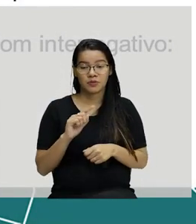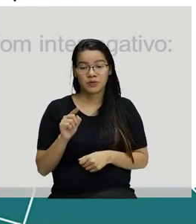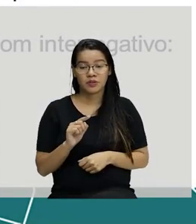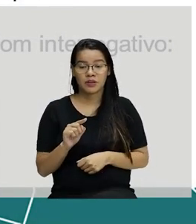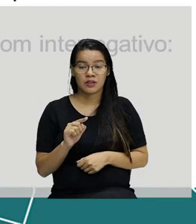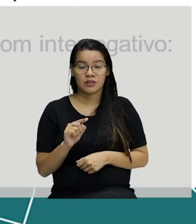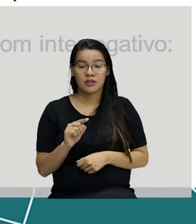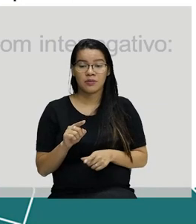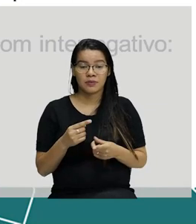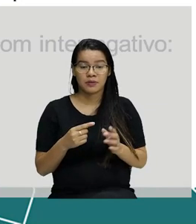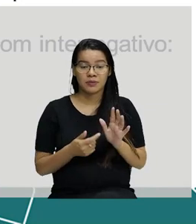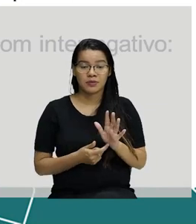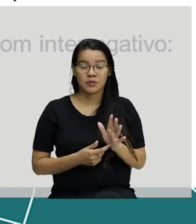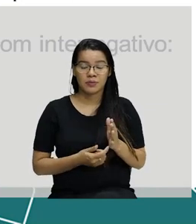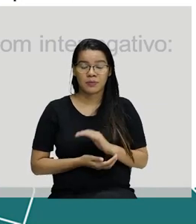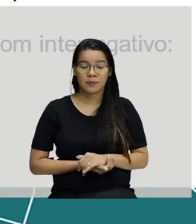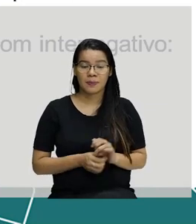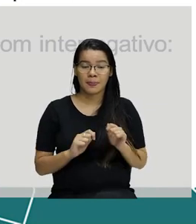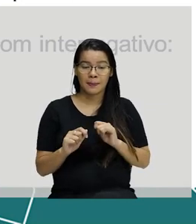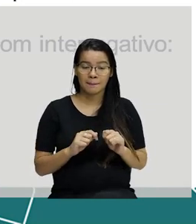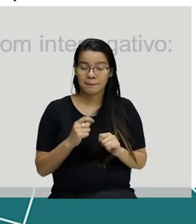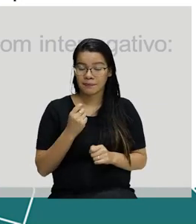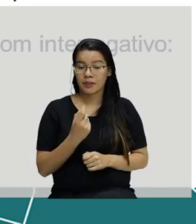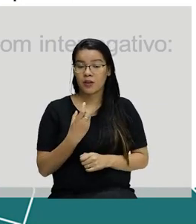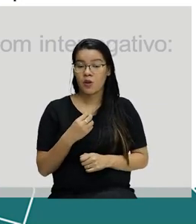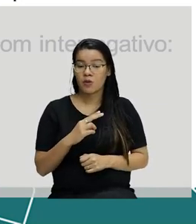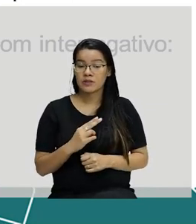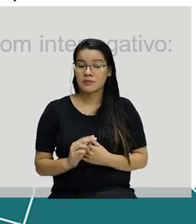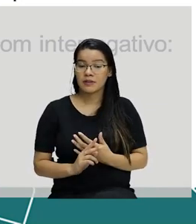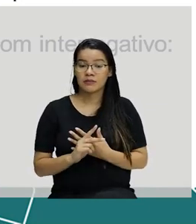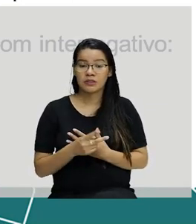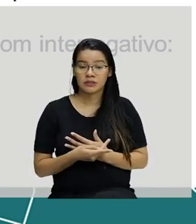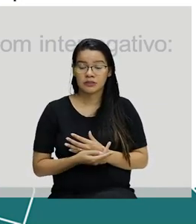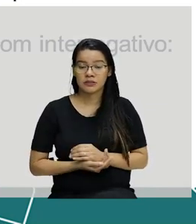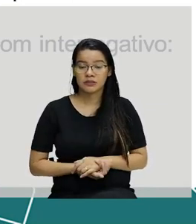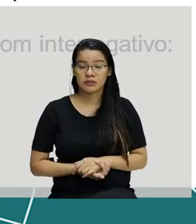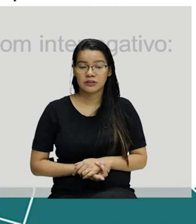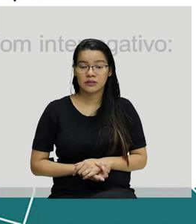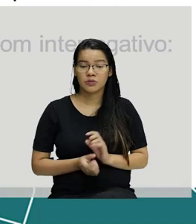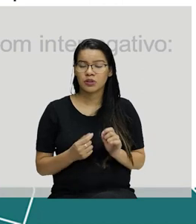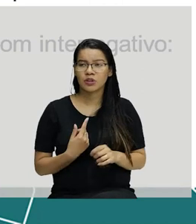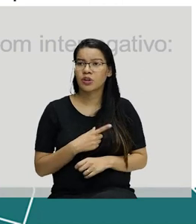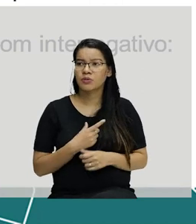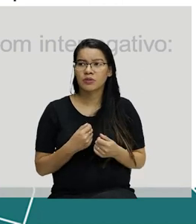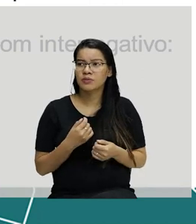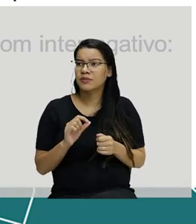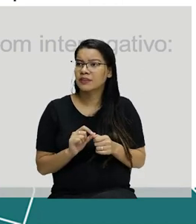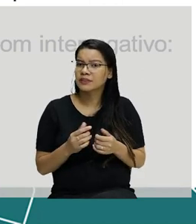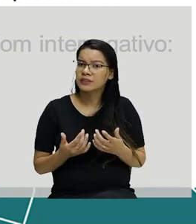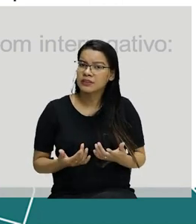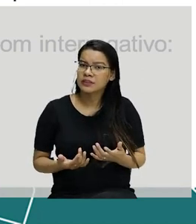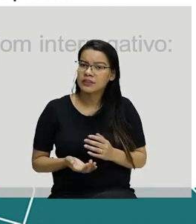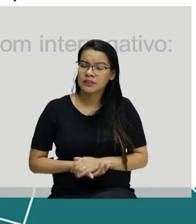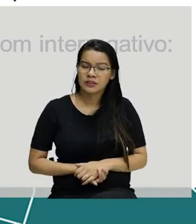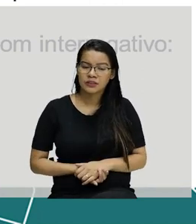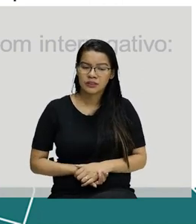atitude surpresa ou uma expectativa diante de algum fato com ausência de resposta que é que a gente podia fazer algumas vezes